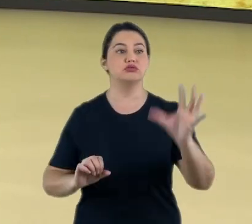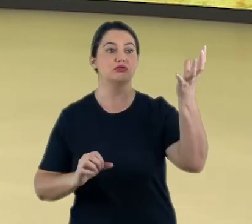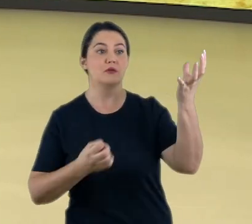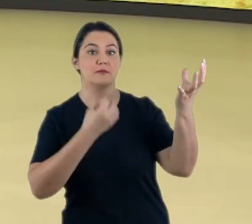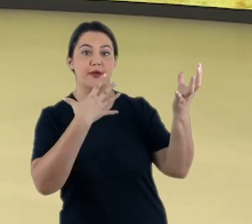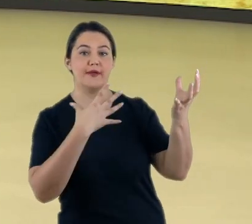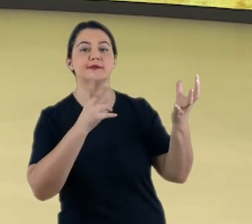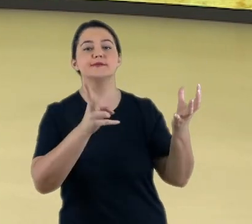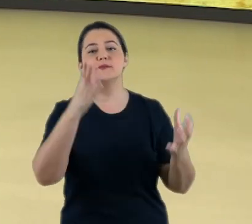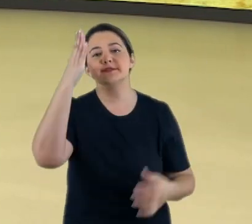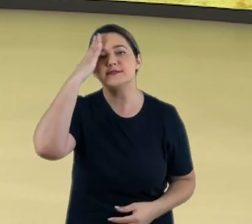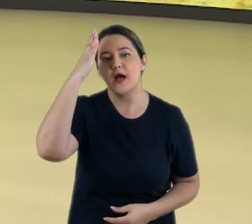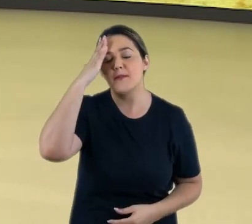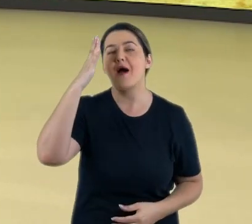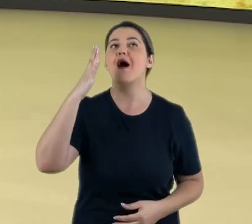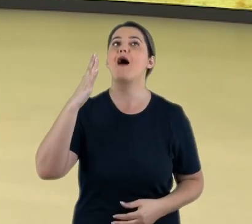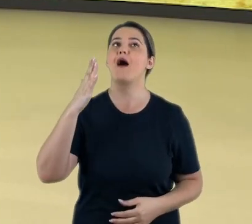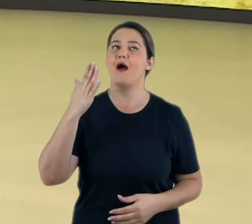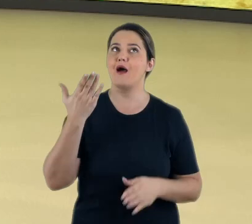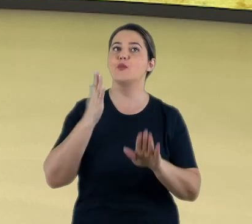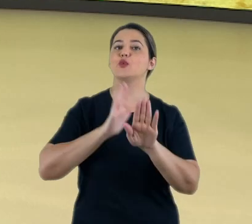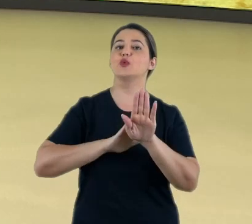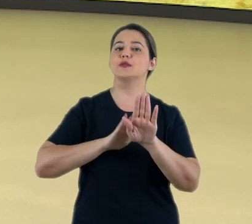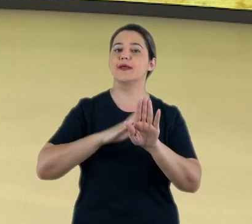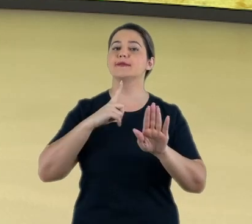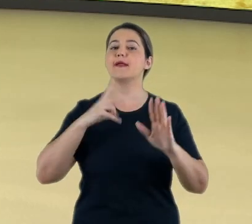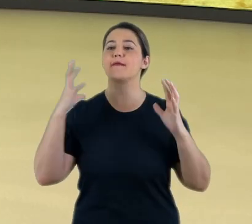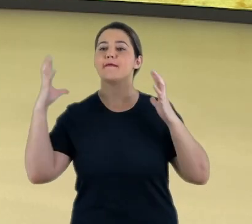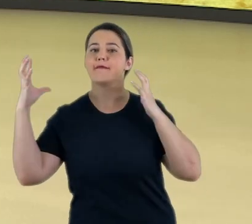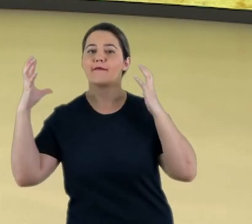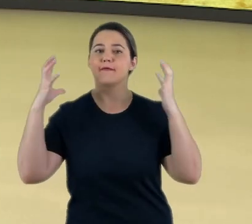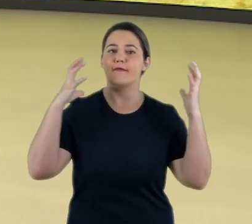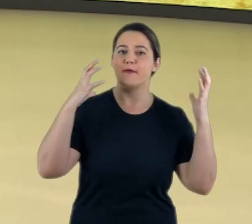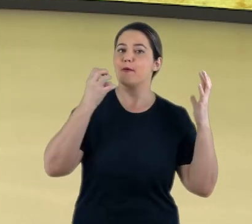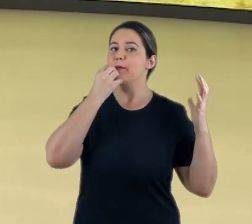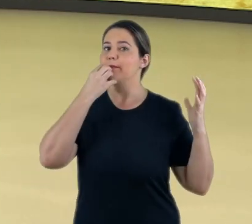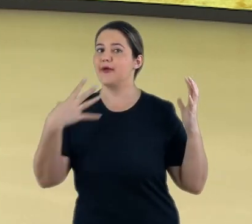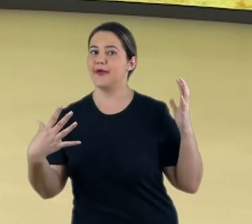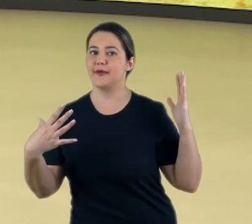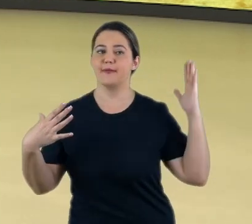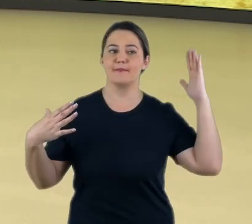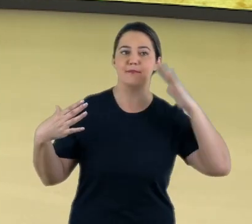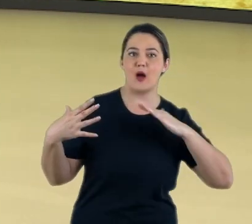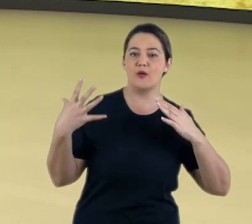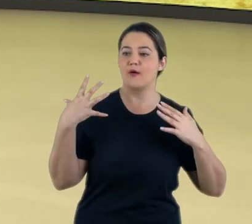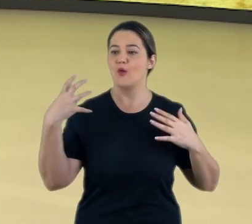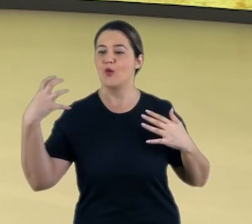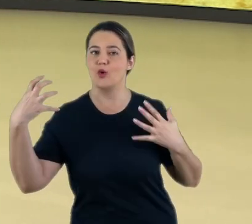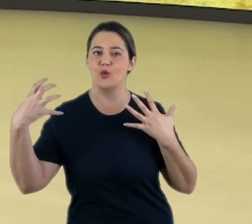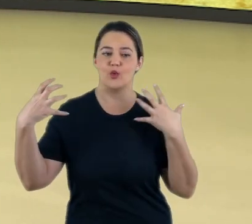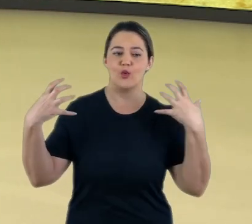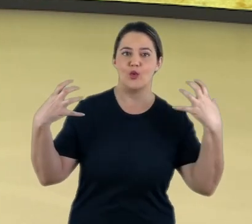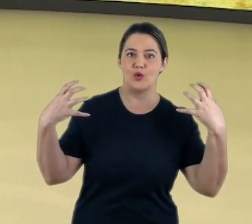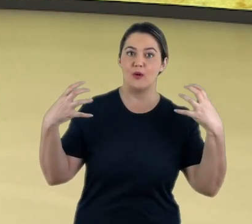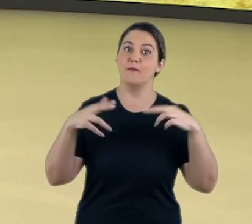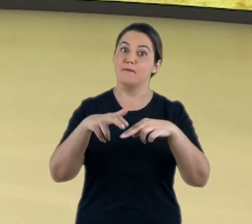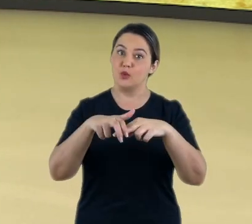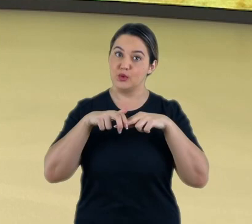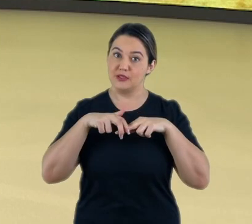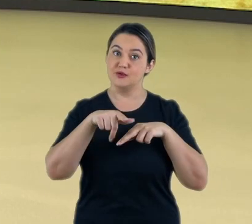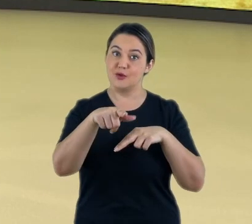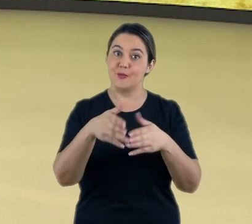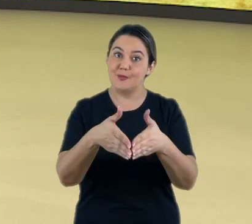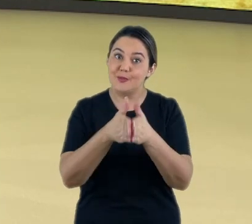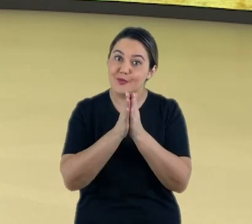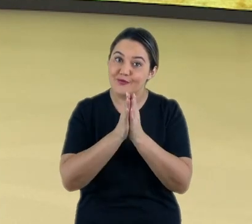do bem e do mal batalhando nesse momento, e os dois lados querem você. Portanto, eu já começo esse estudo de hoje com o